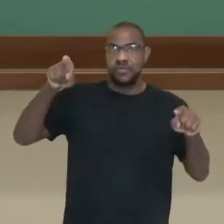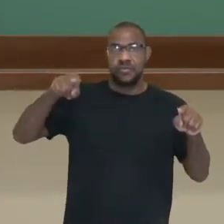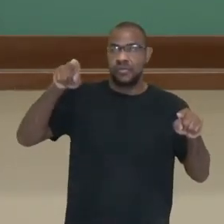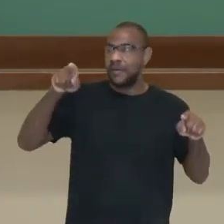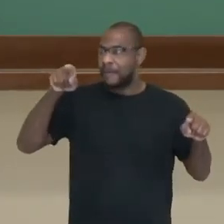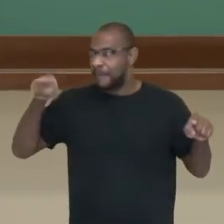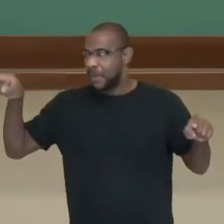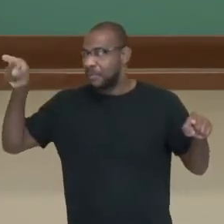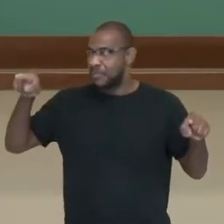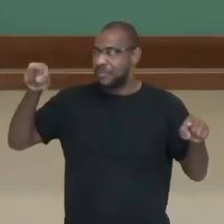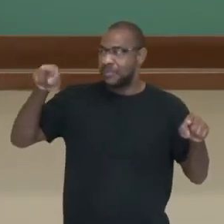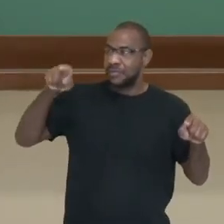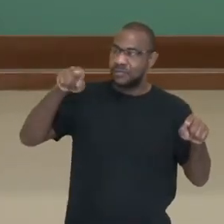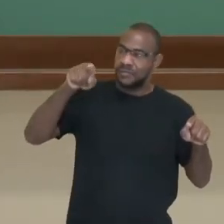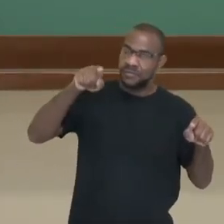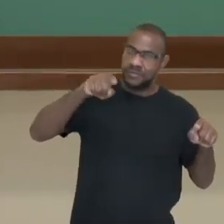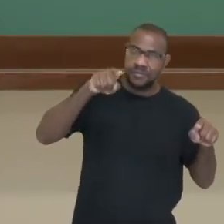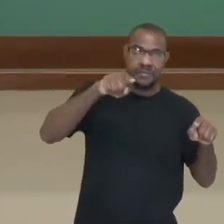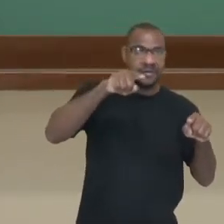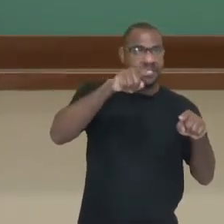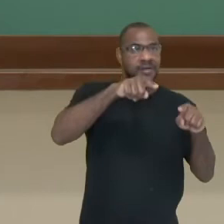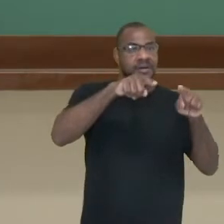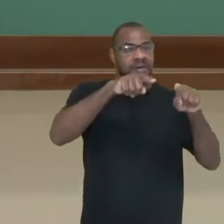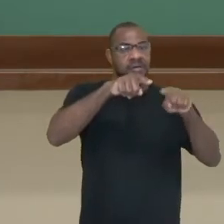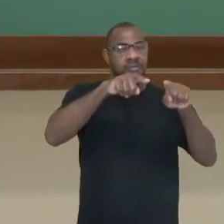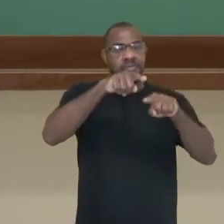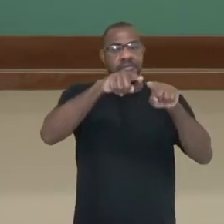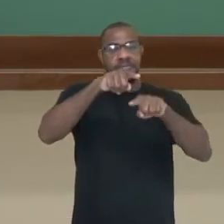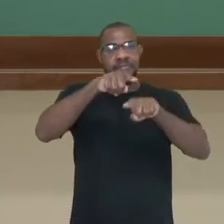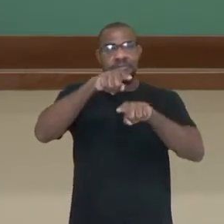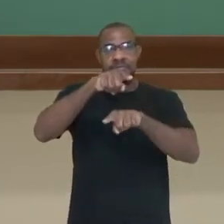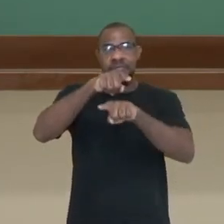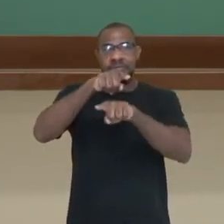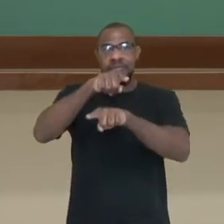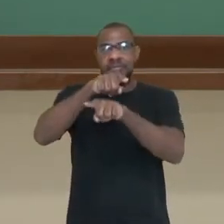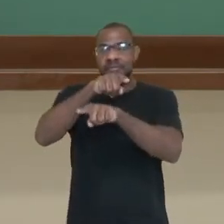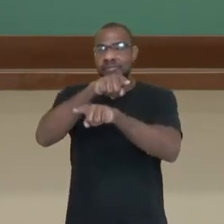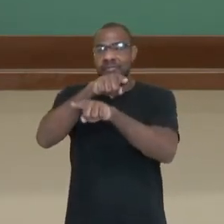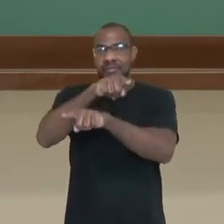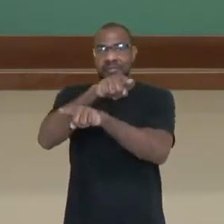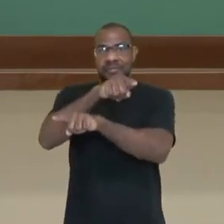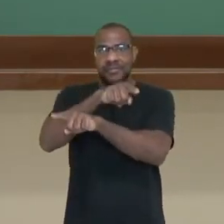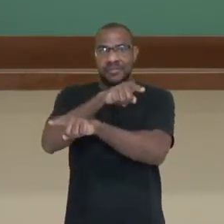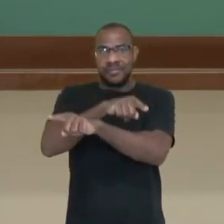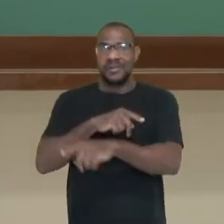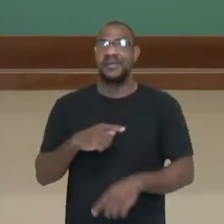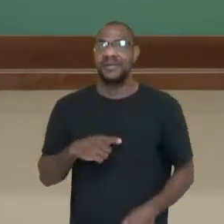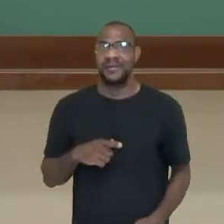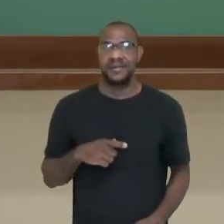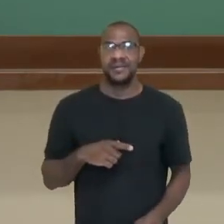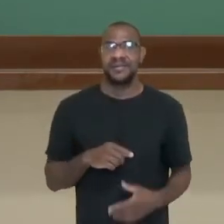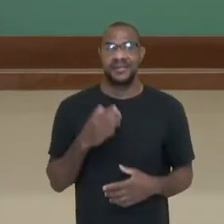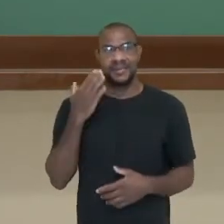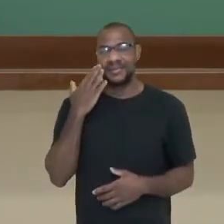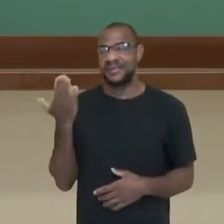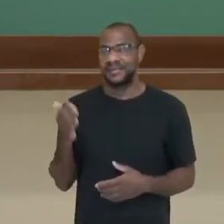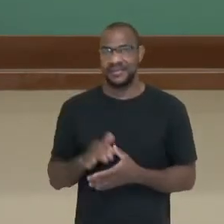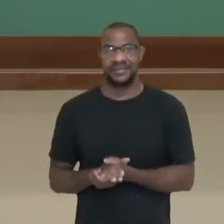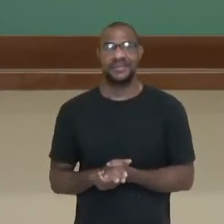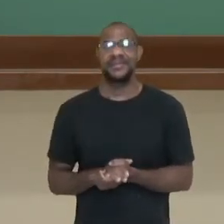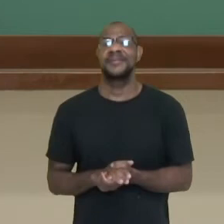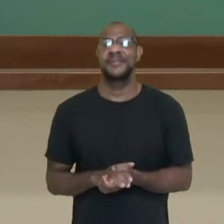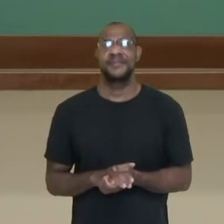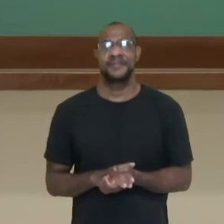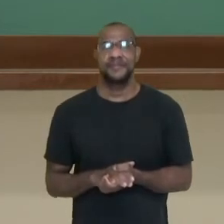bateu, e aí ela volta por baixo e parte dela está indo ainda. Então forma o que nós chamamos